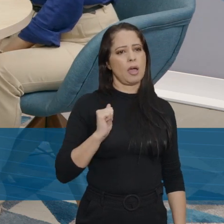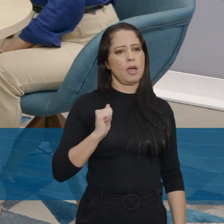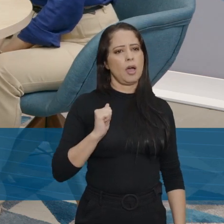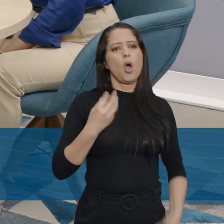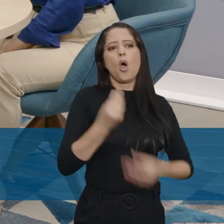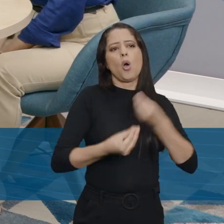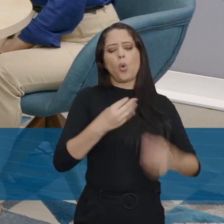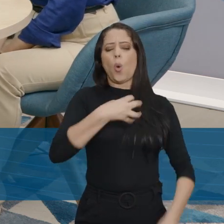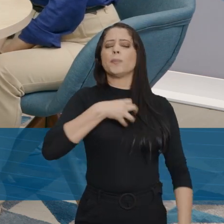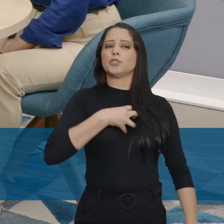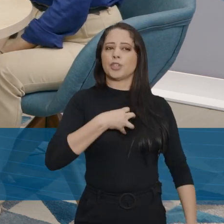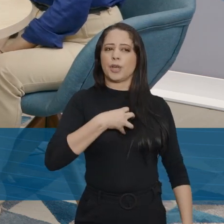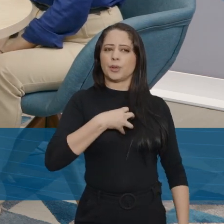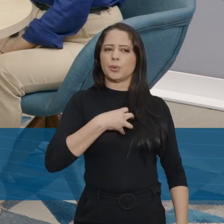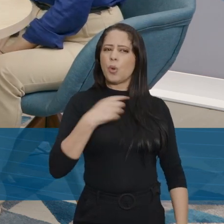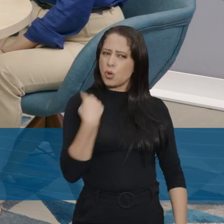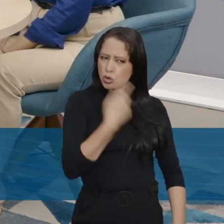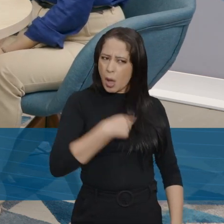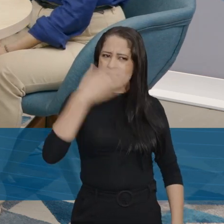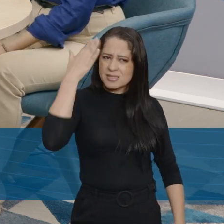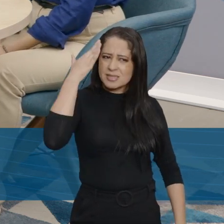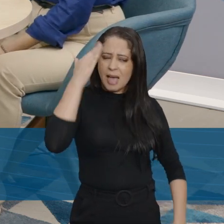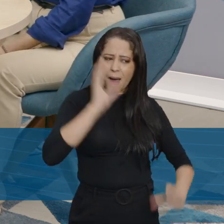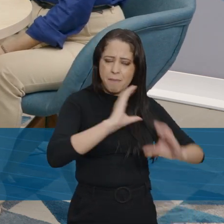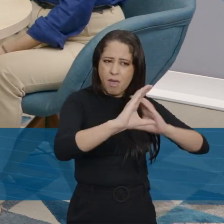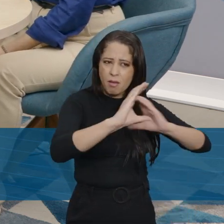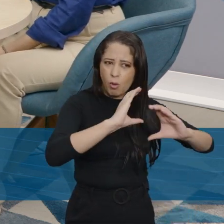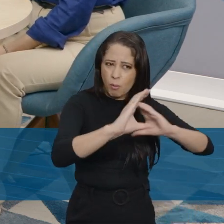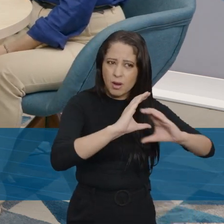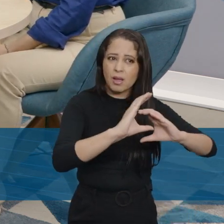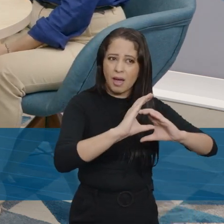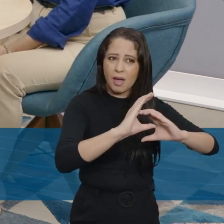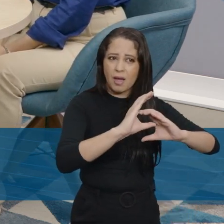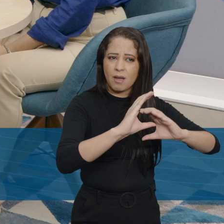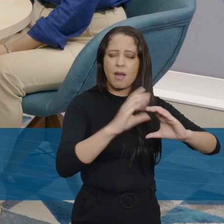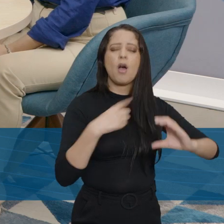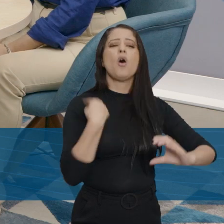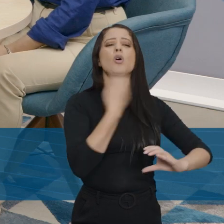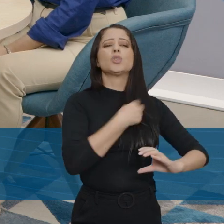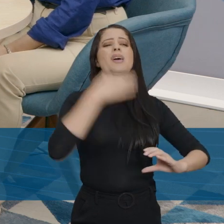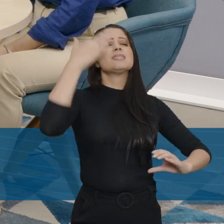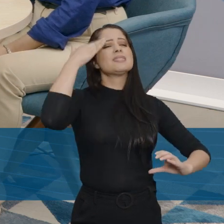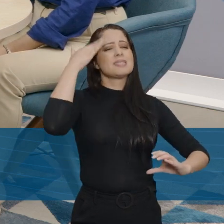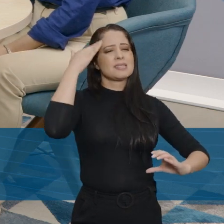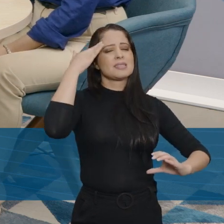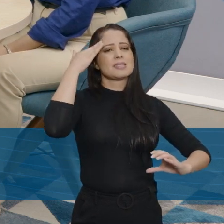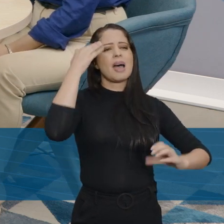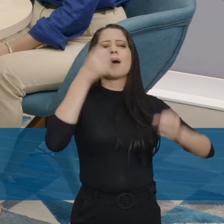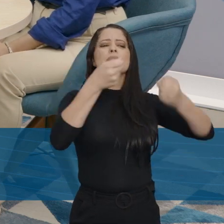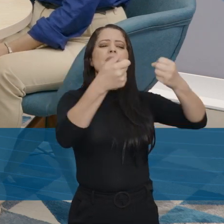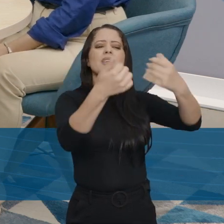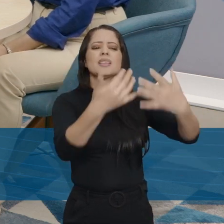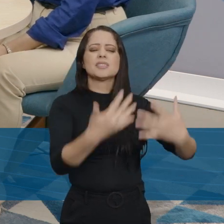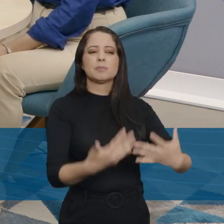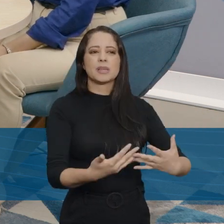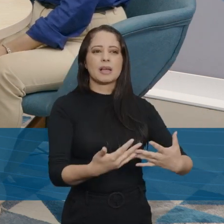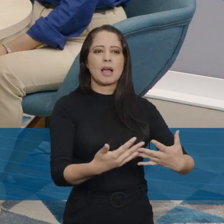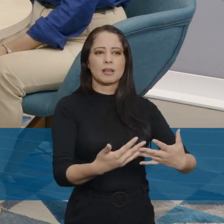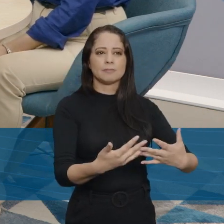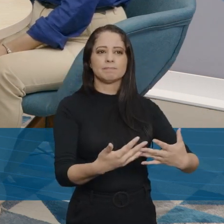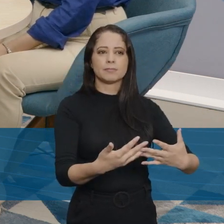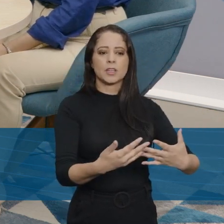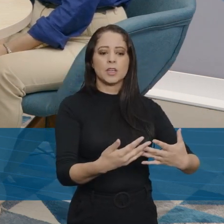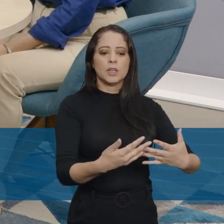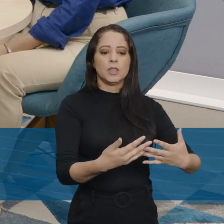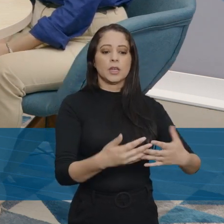adultos sabemos conversar? Né? Nós adultos conseguimos, né, olhar para isso sem ter uma